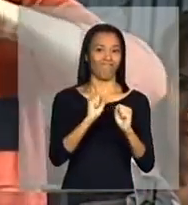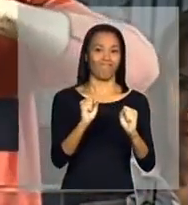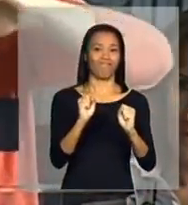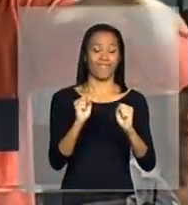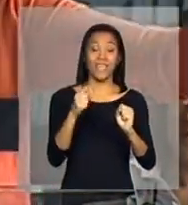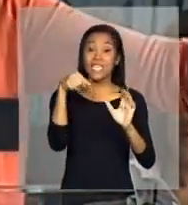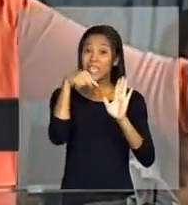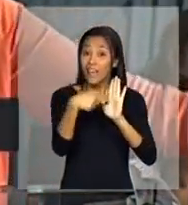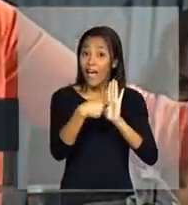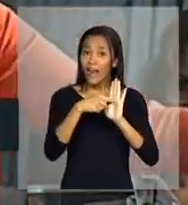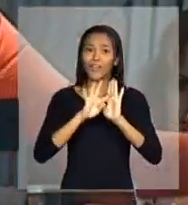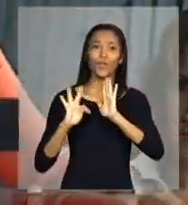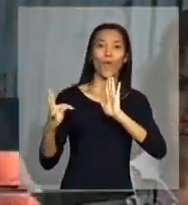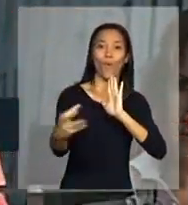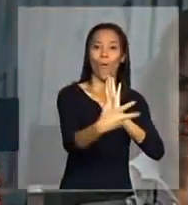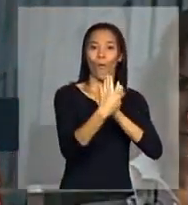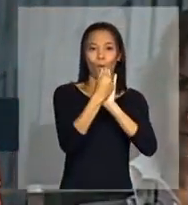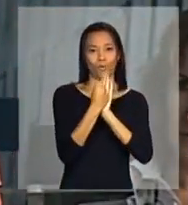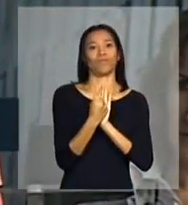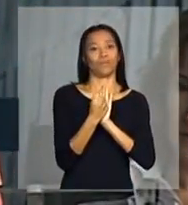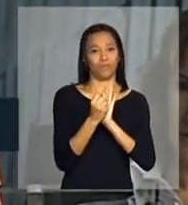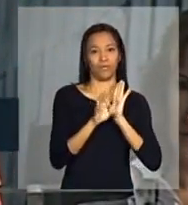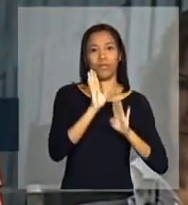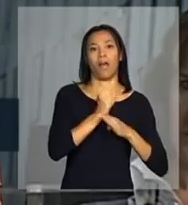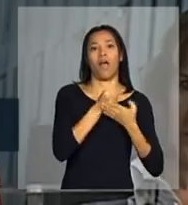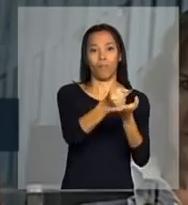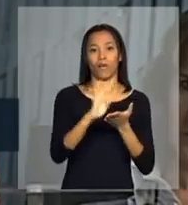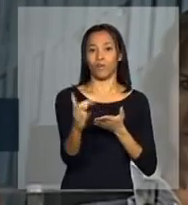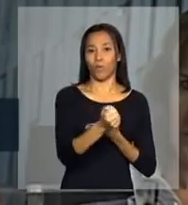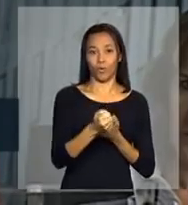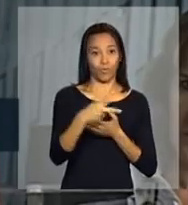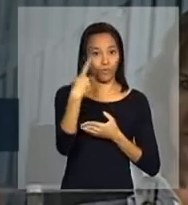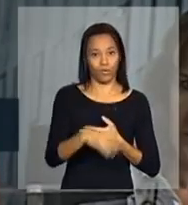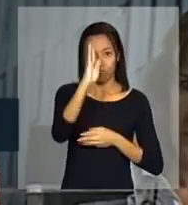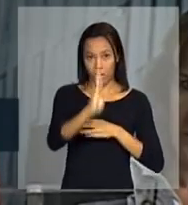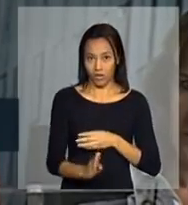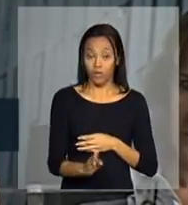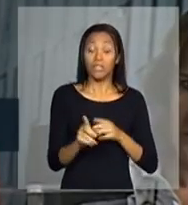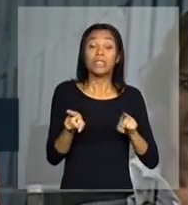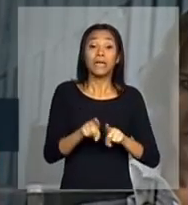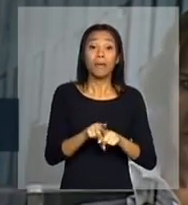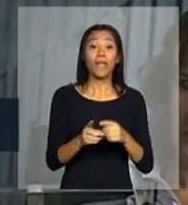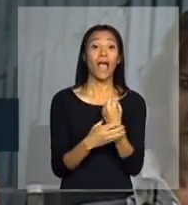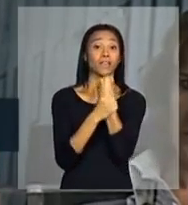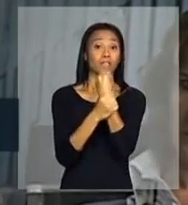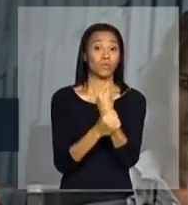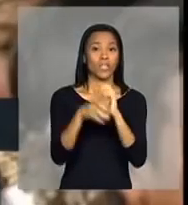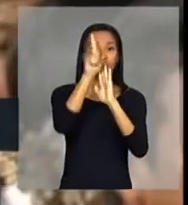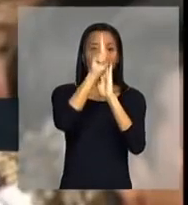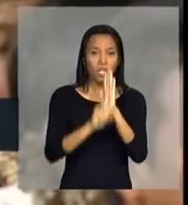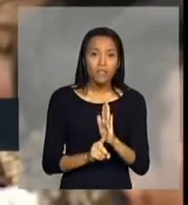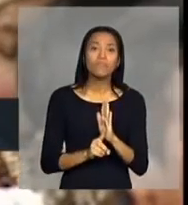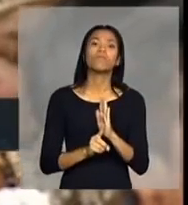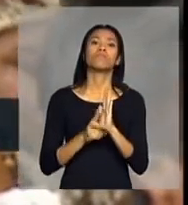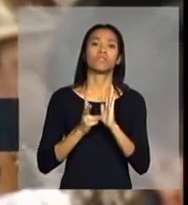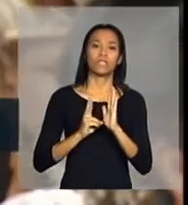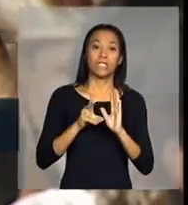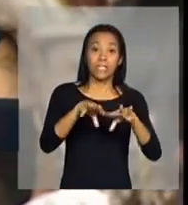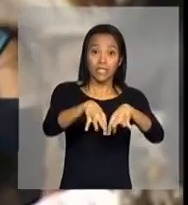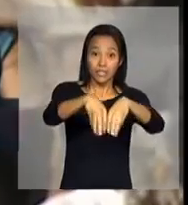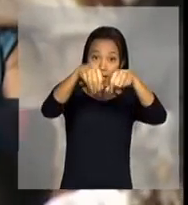que nos abraça a todos como brasileiros e brasileiras e que oferece e assegura direitos e garantias na